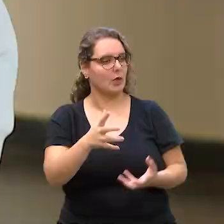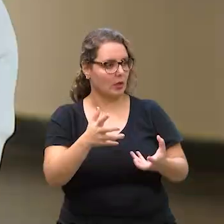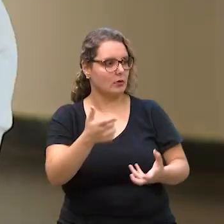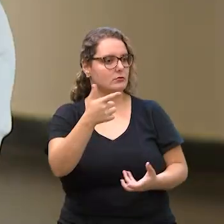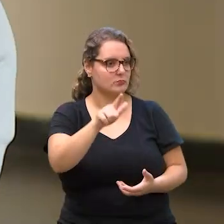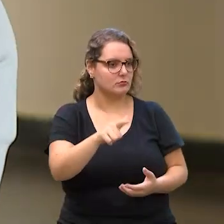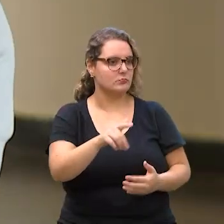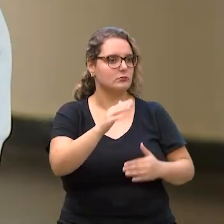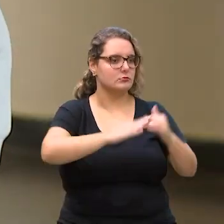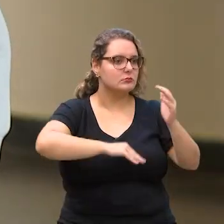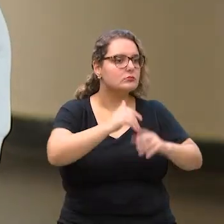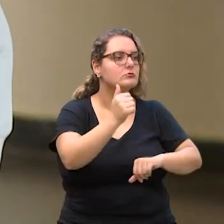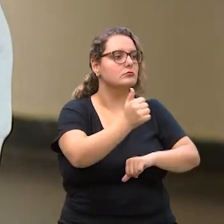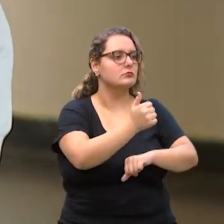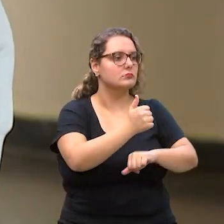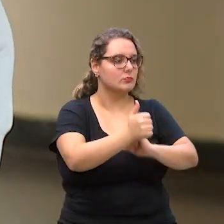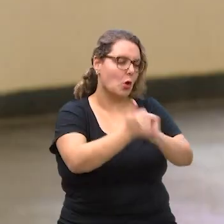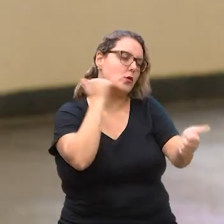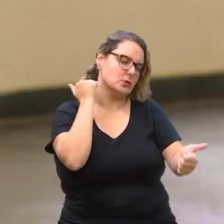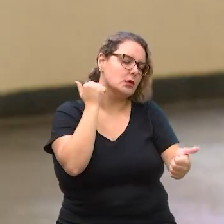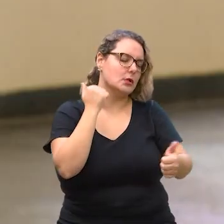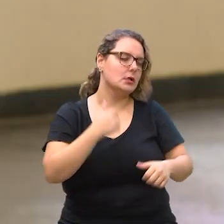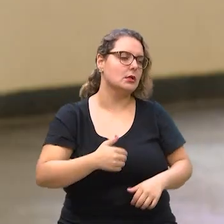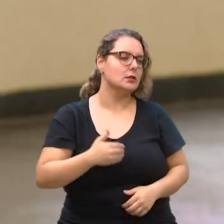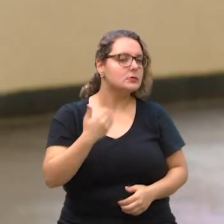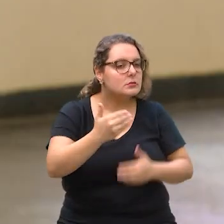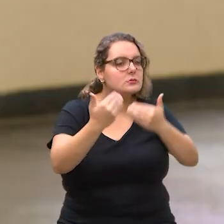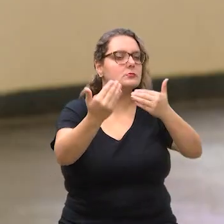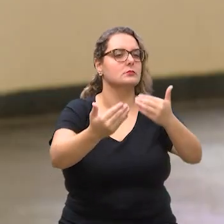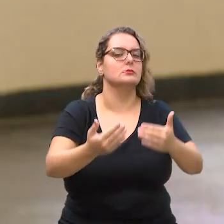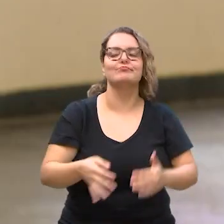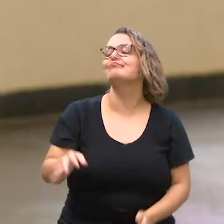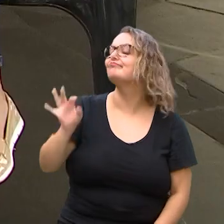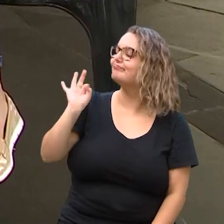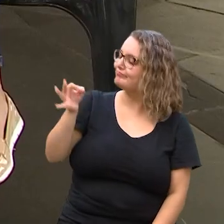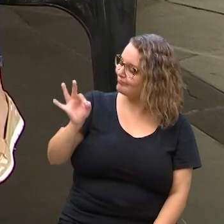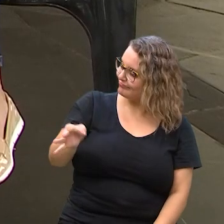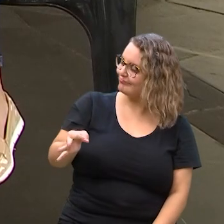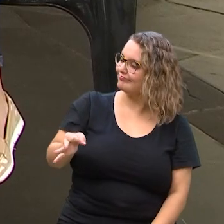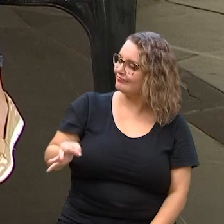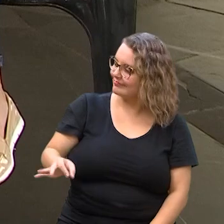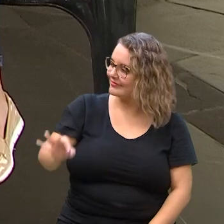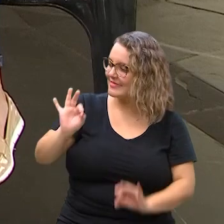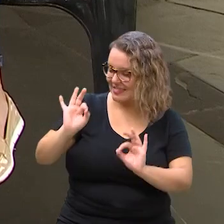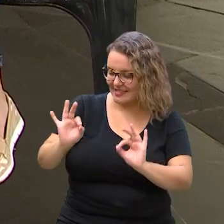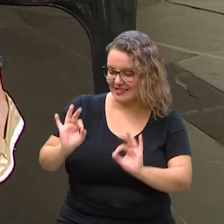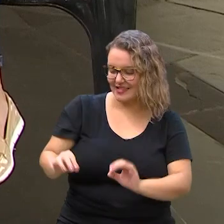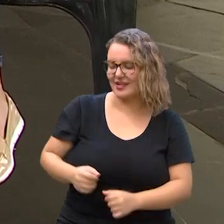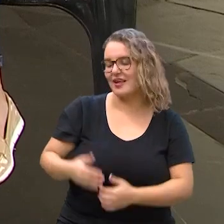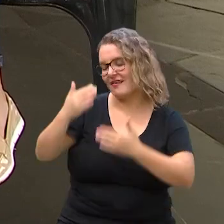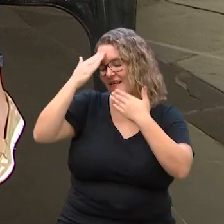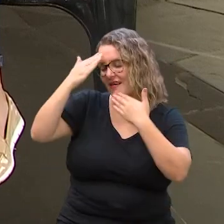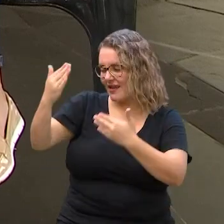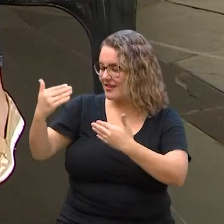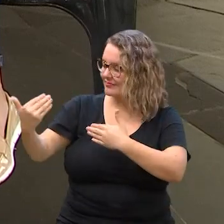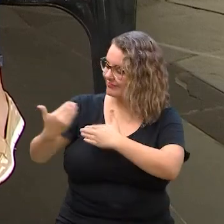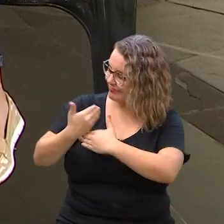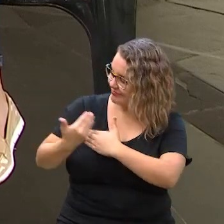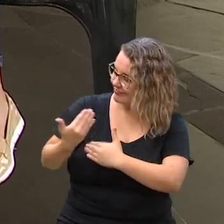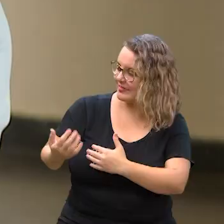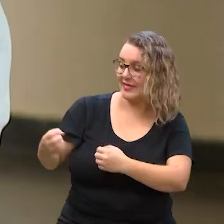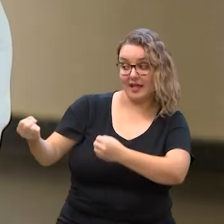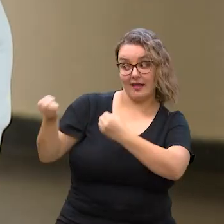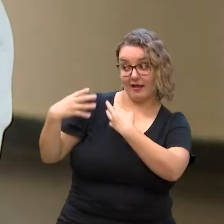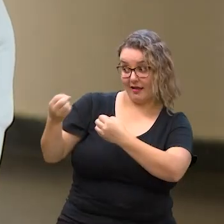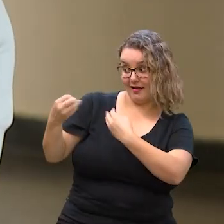atletas que virão por aí também. E tenho certeza que vai dar certo. Agradeço muito a sua participação, a aula que você deu,